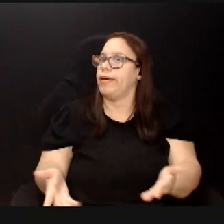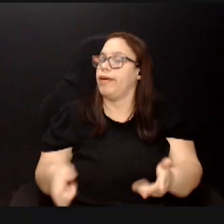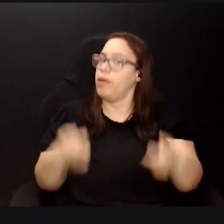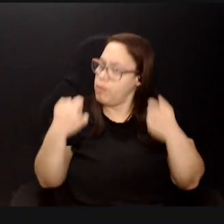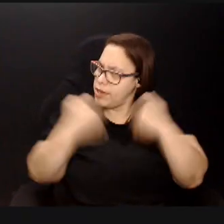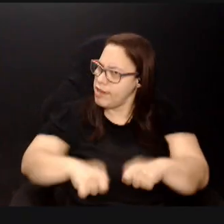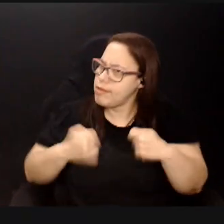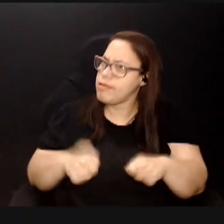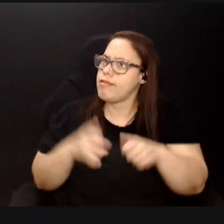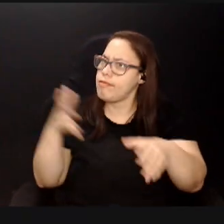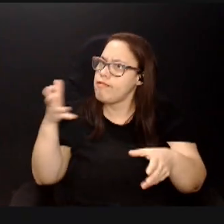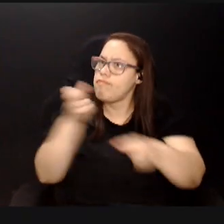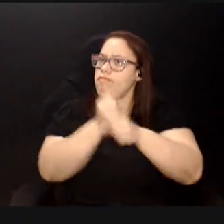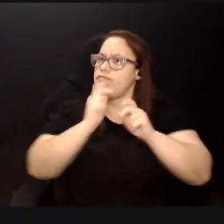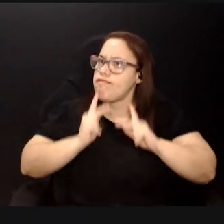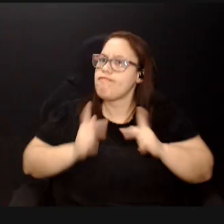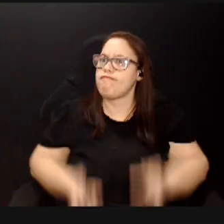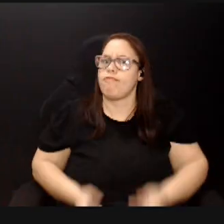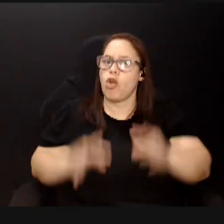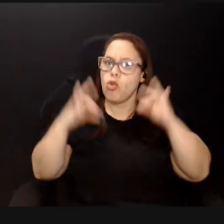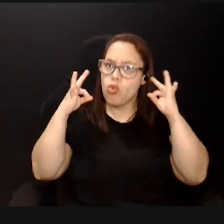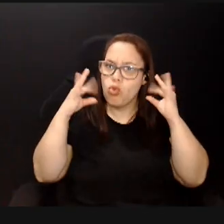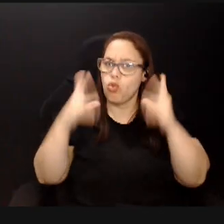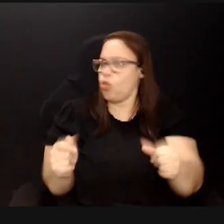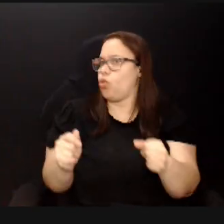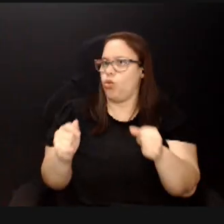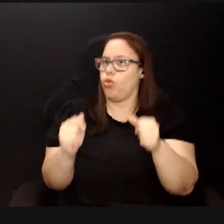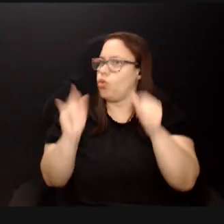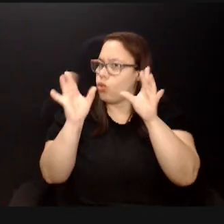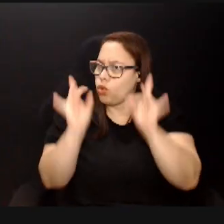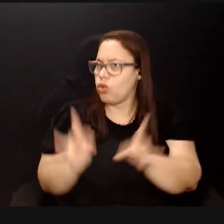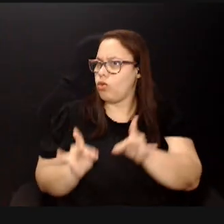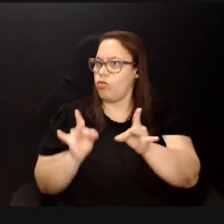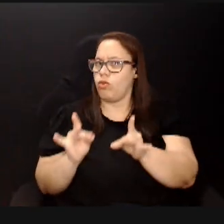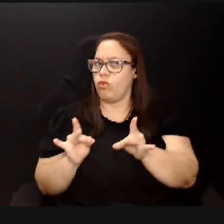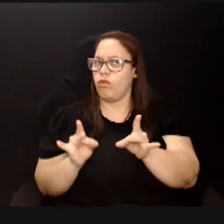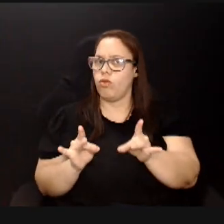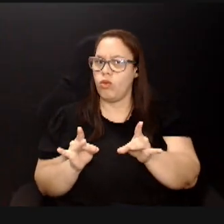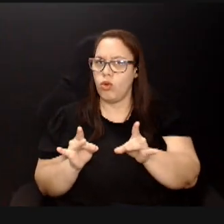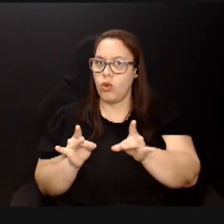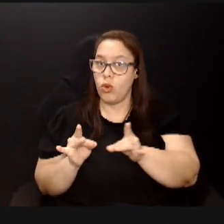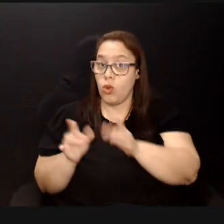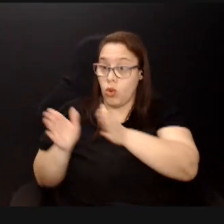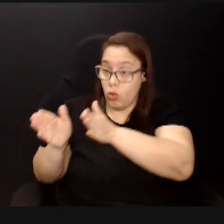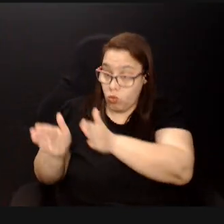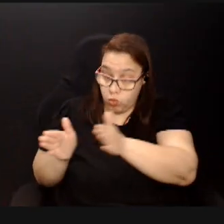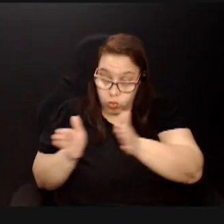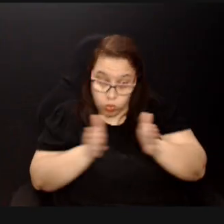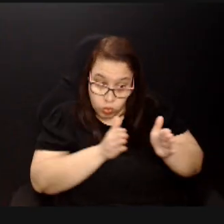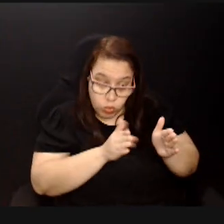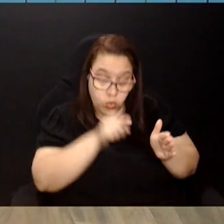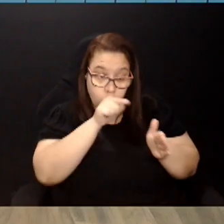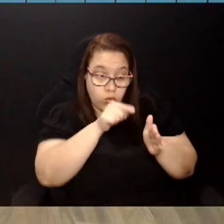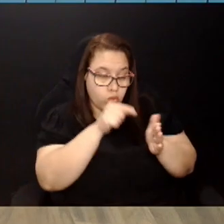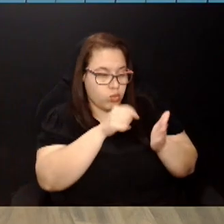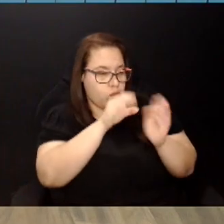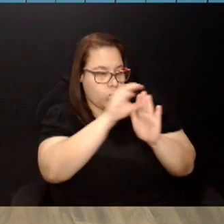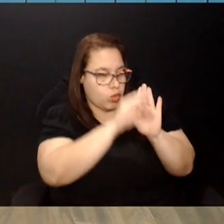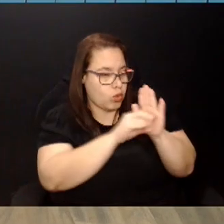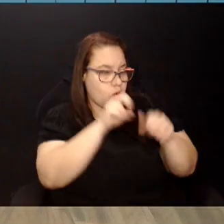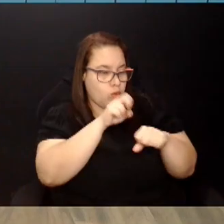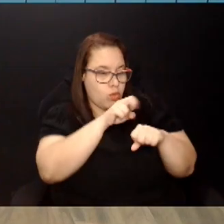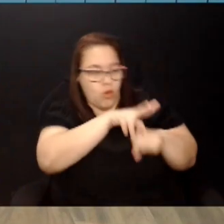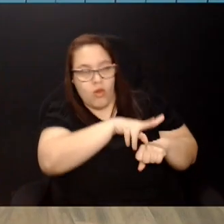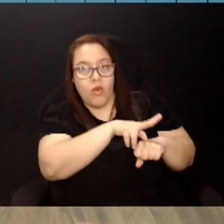contemplar o ser humano em sua especificidade. Desde o processo ali de quando você coloca uma vaga, né, divulga